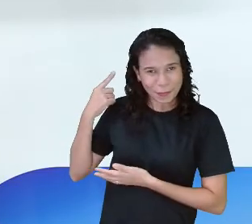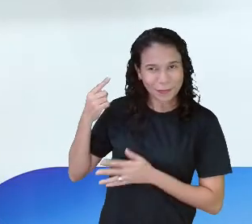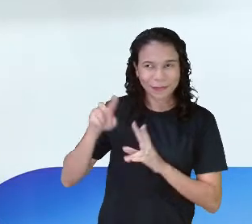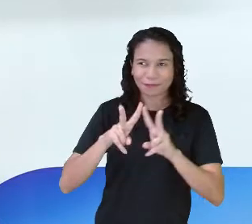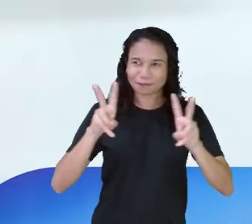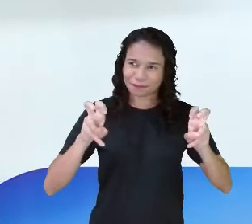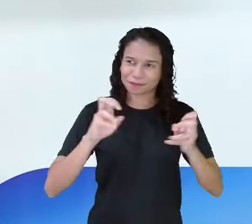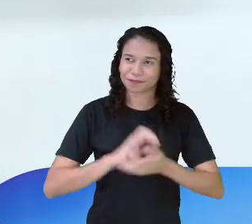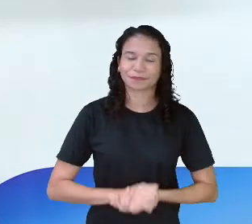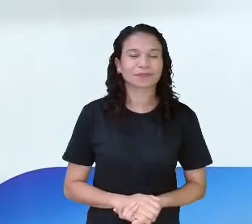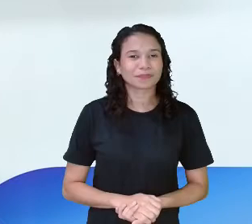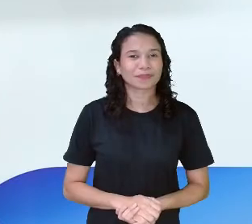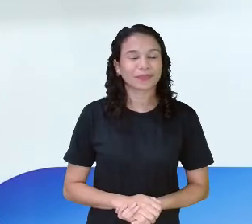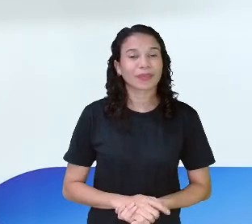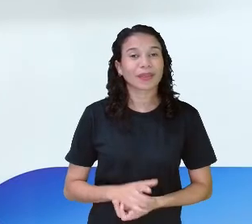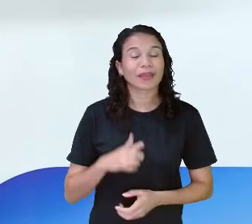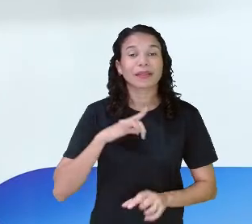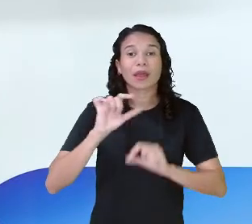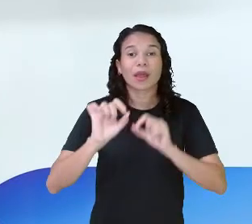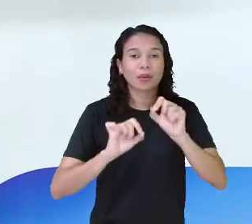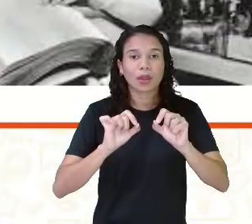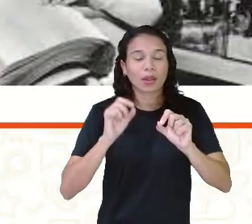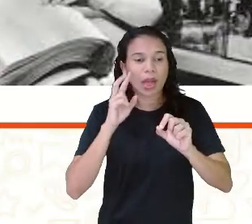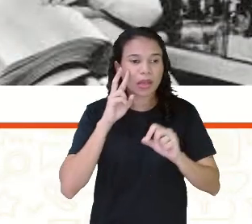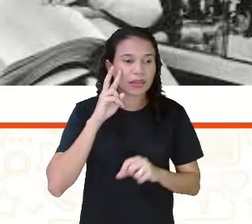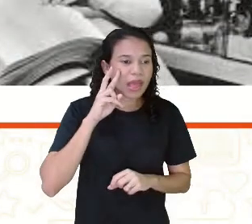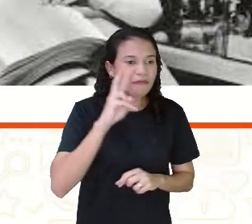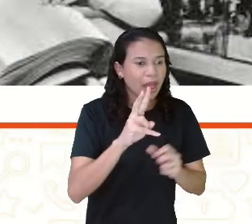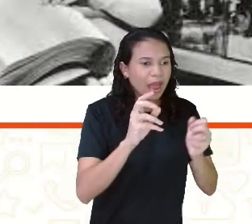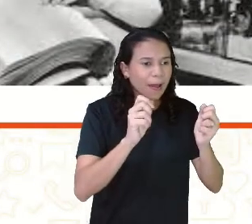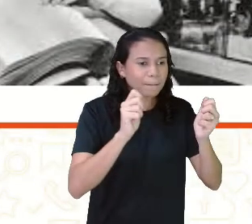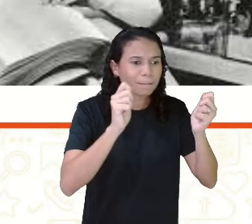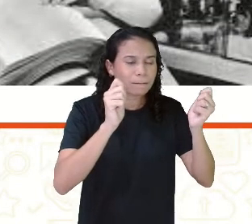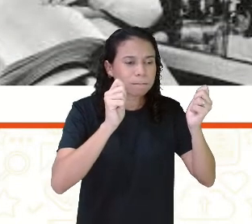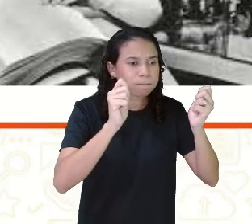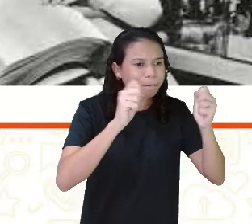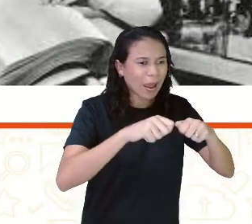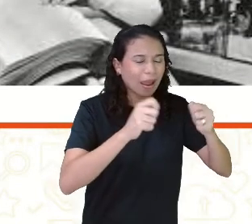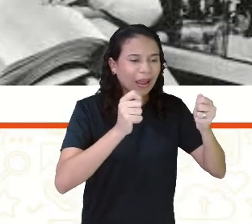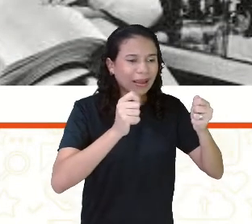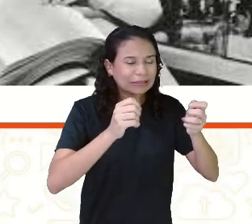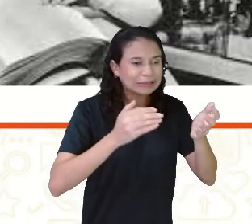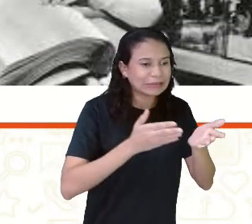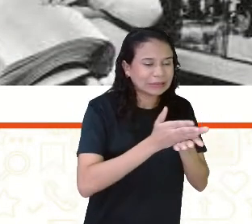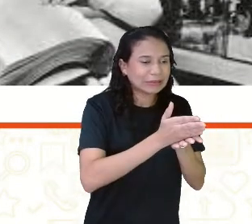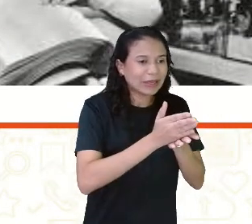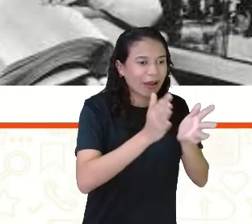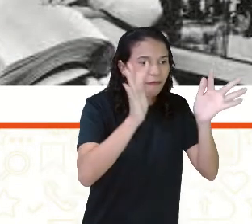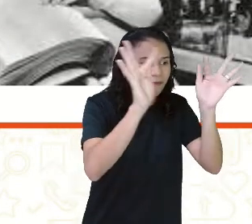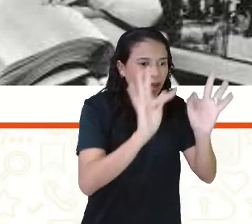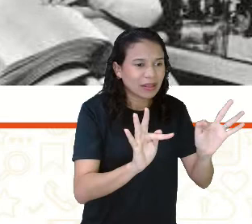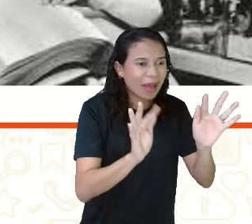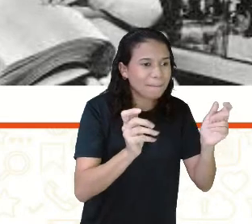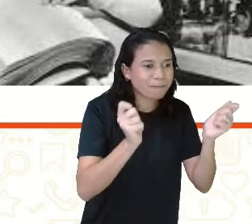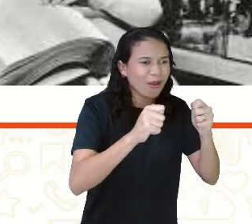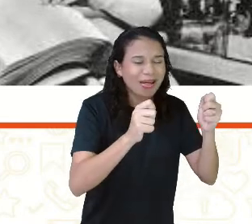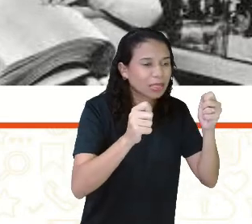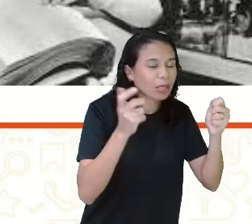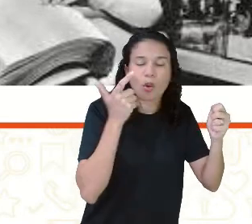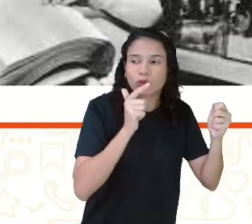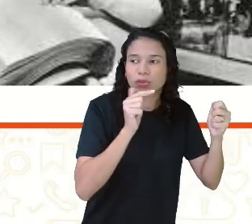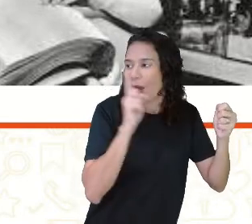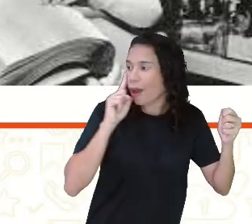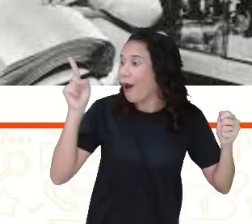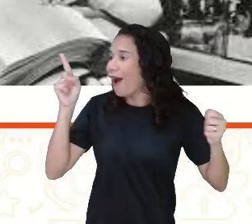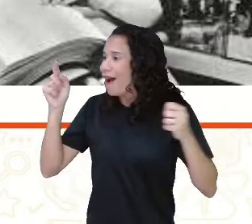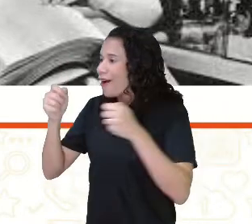início. Né? Quando uma porta da felicidade se fecha, a outra se